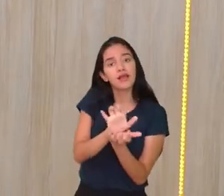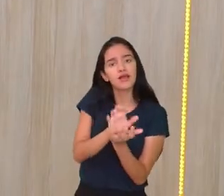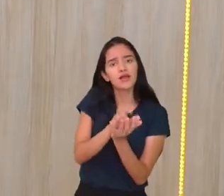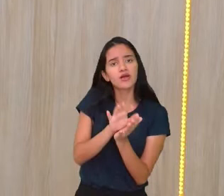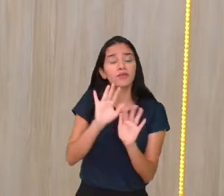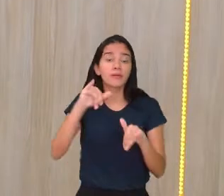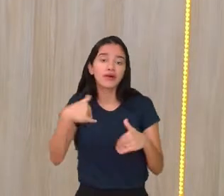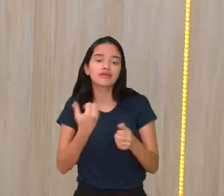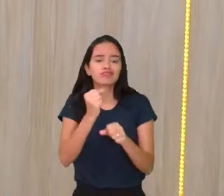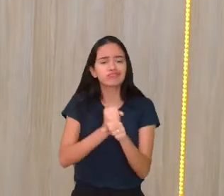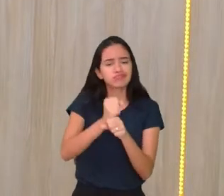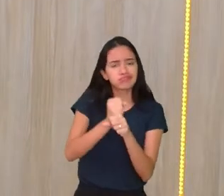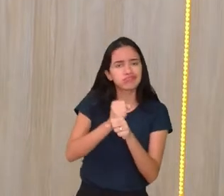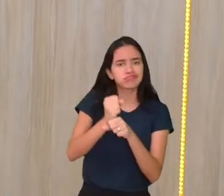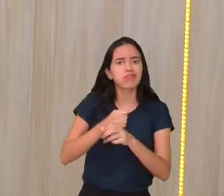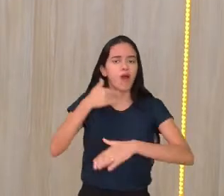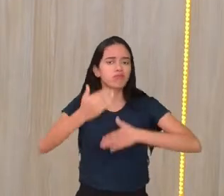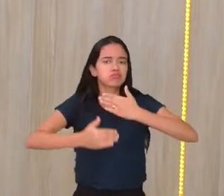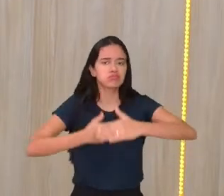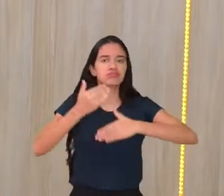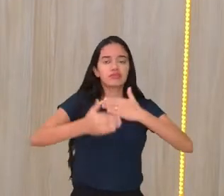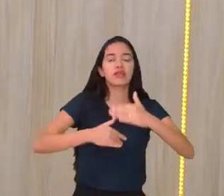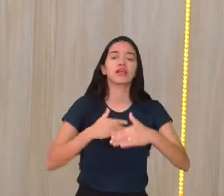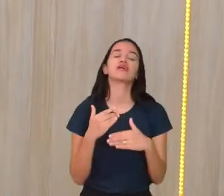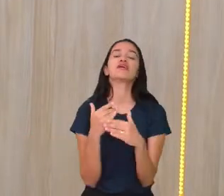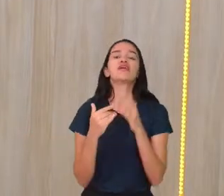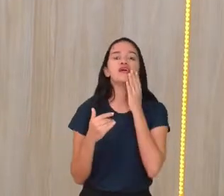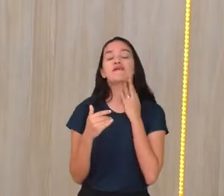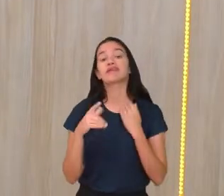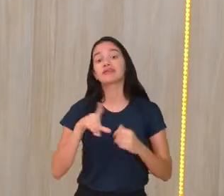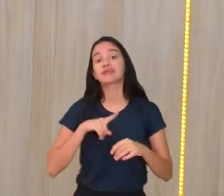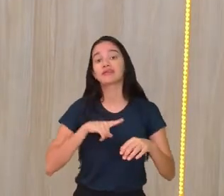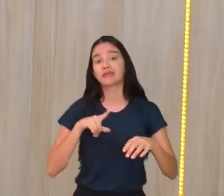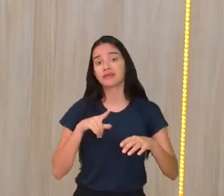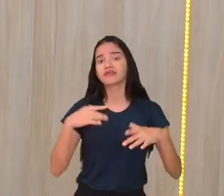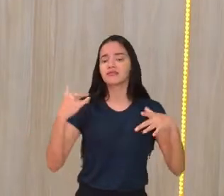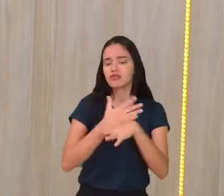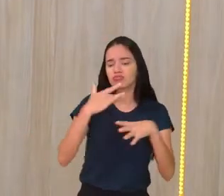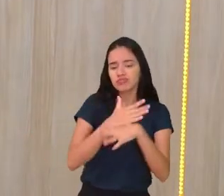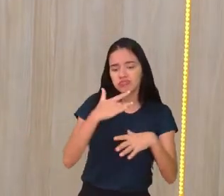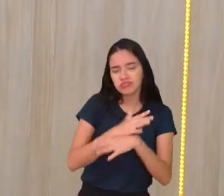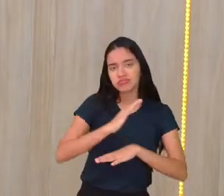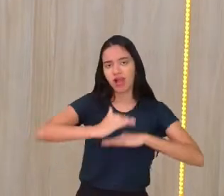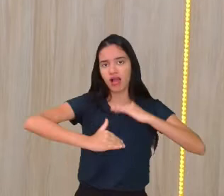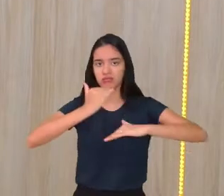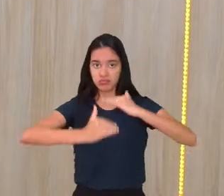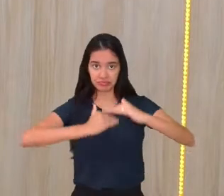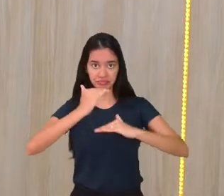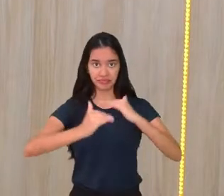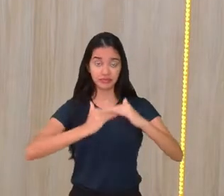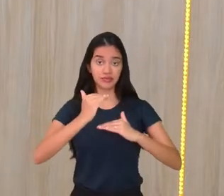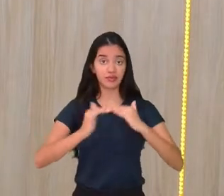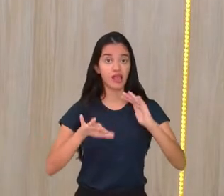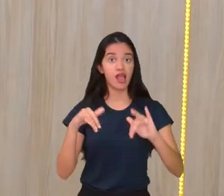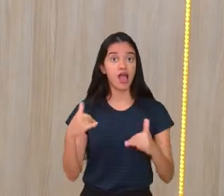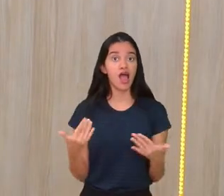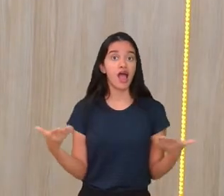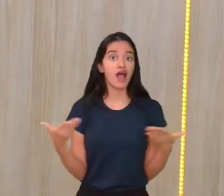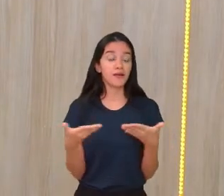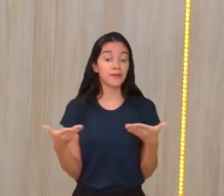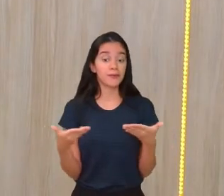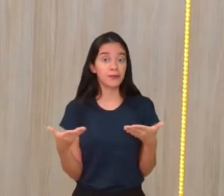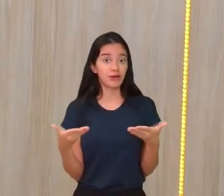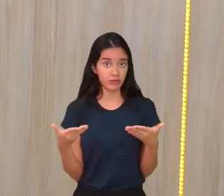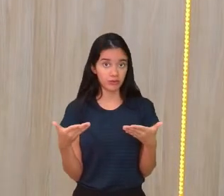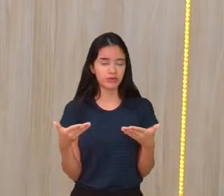os anos, aí vem o desenvolvimento, urbanização, crescimento das cidades. Quando a gente pega o recorte hoje